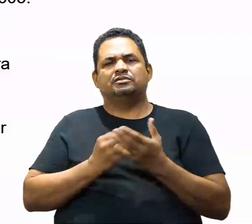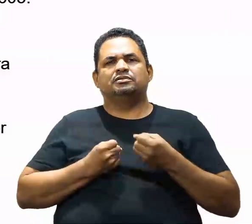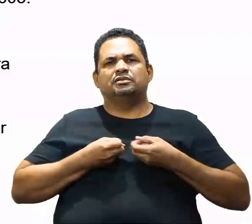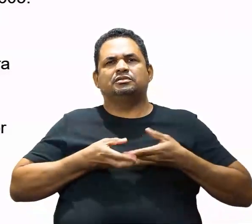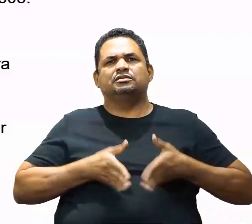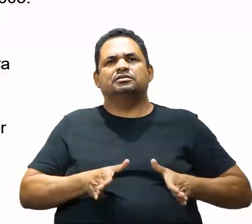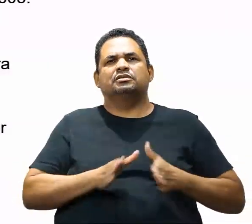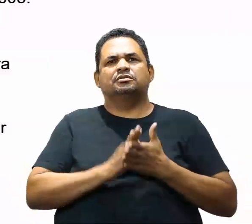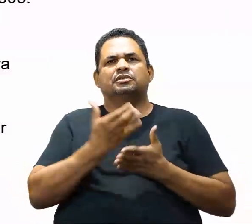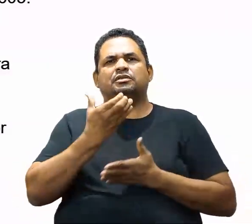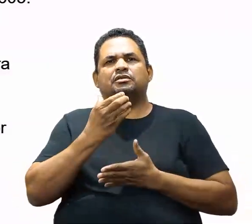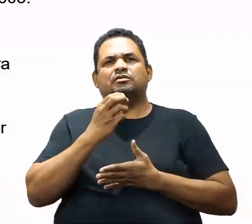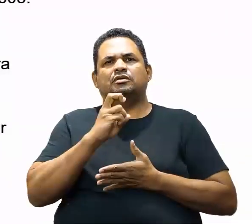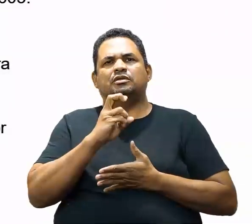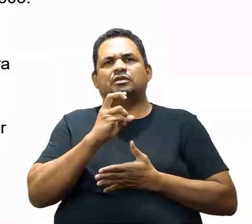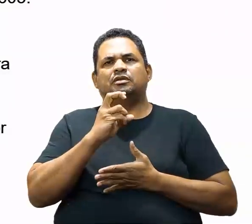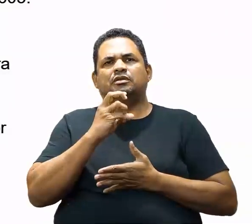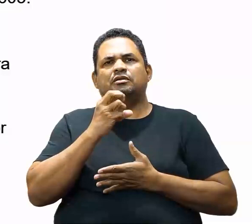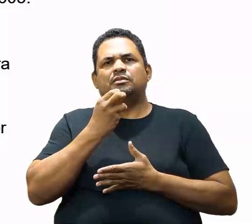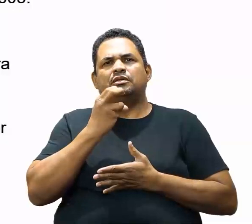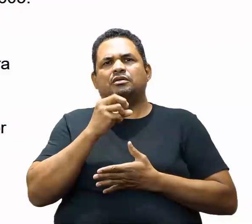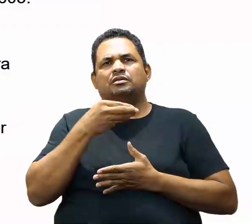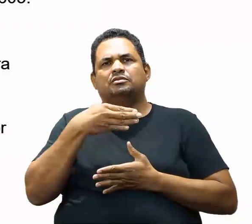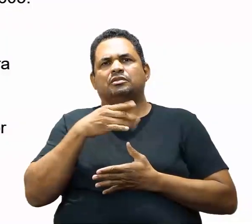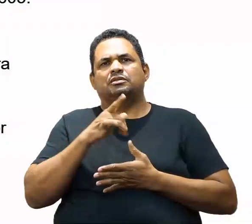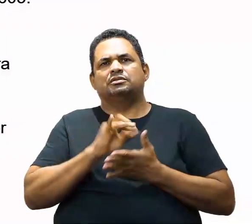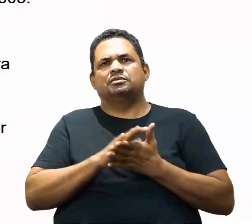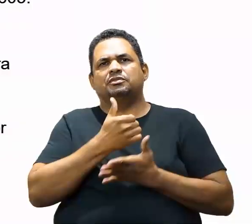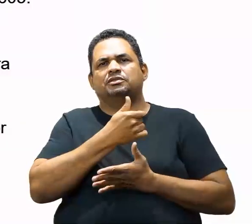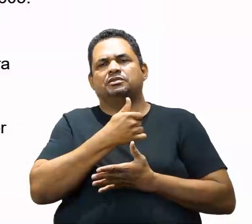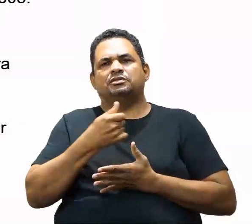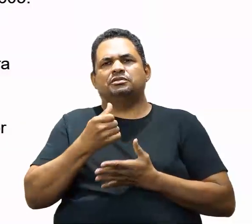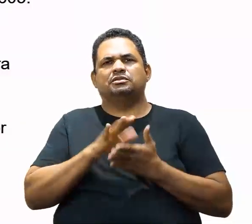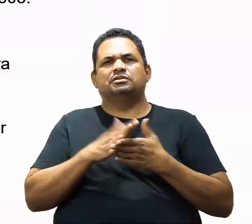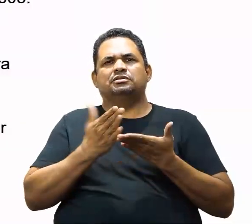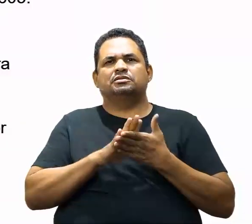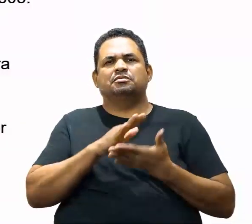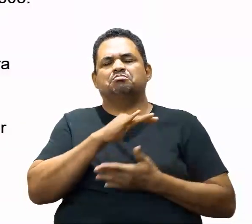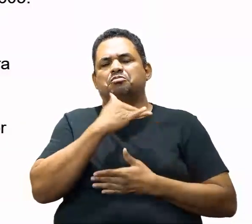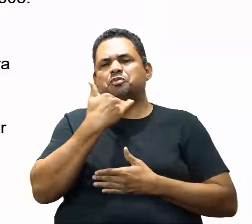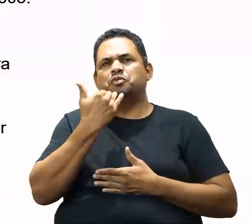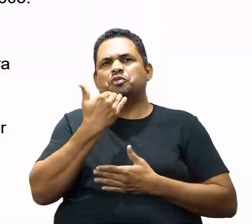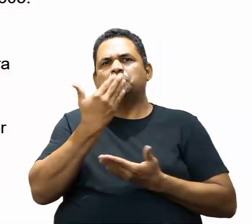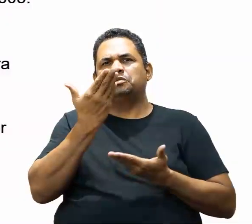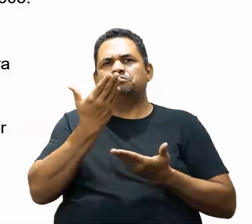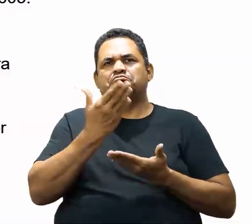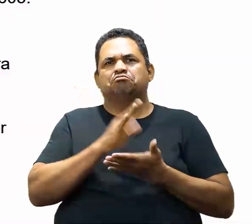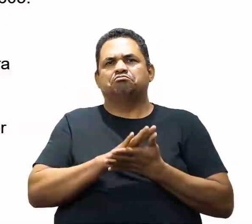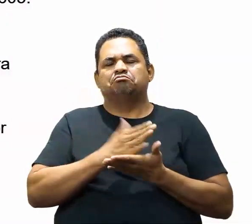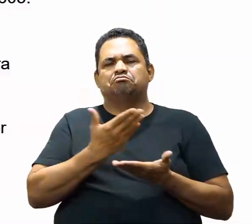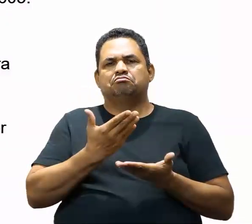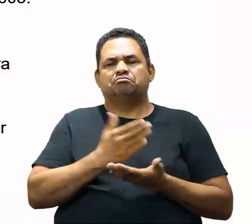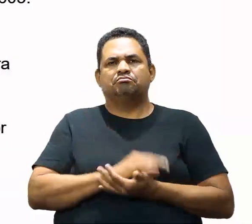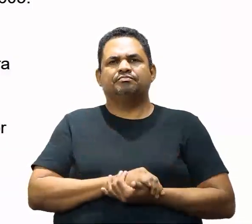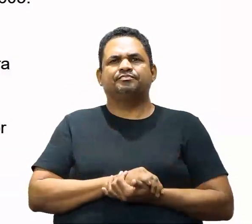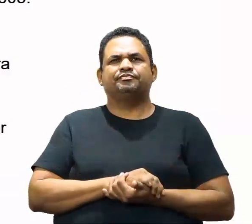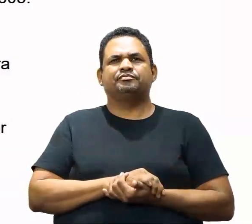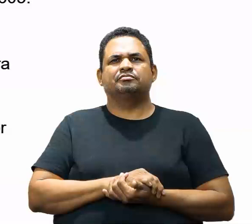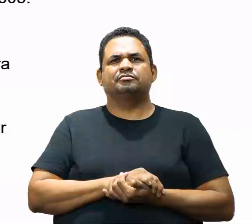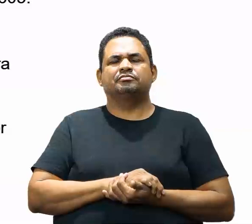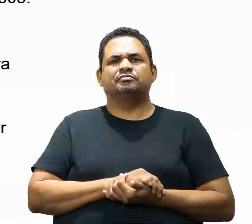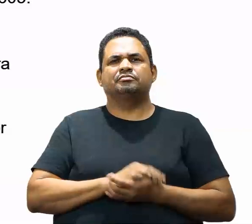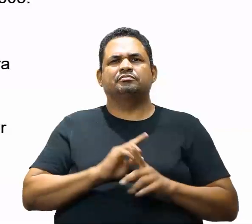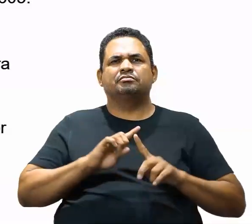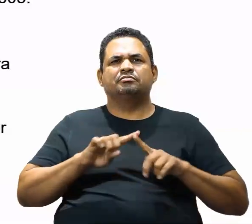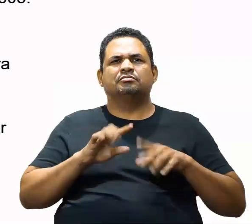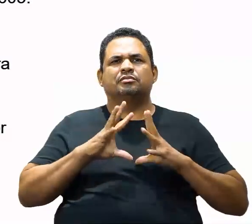em 1616. Assim, parece que foi muito tempo atrás, parece não foi muito tempo atrás, mas